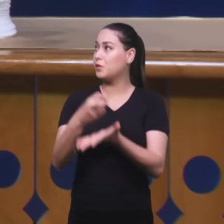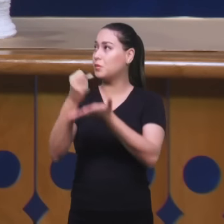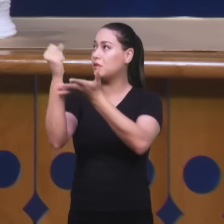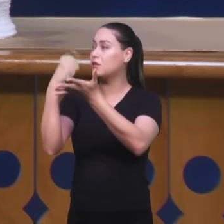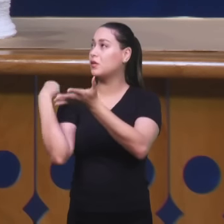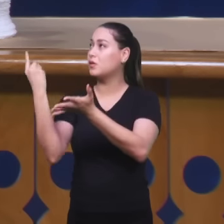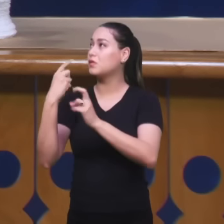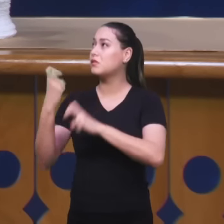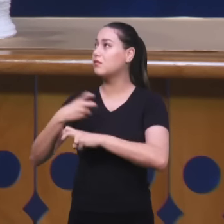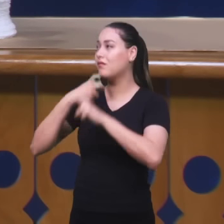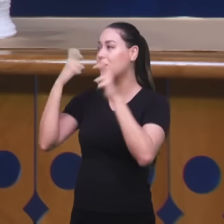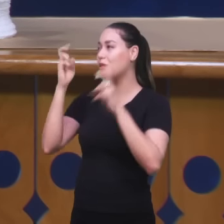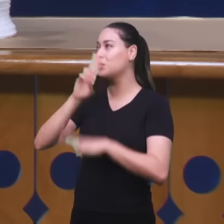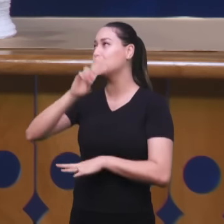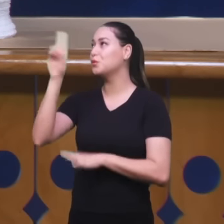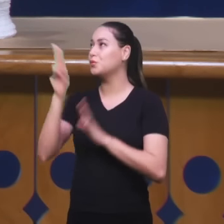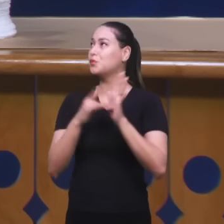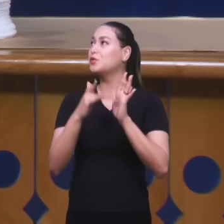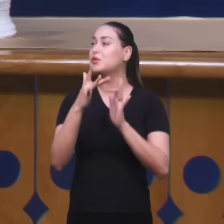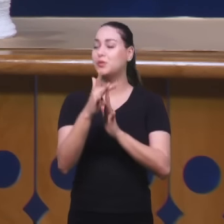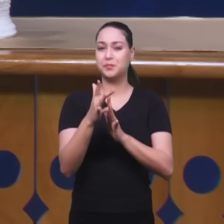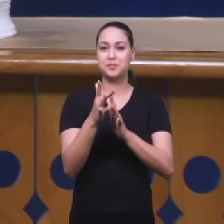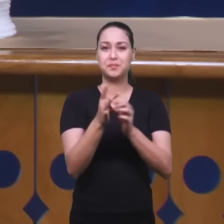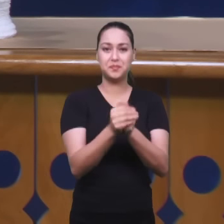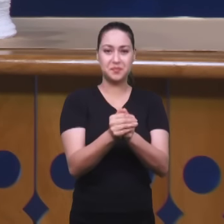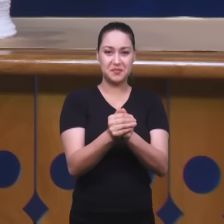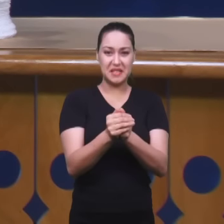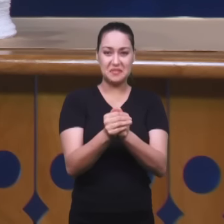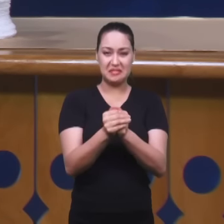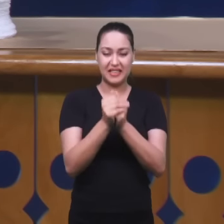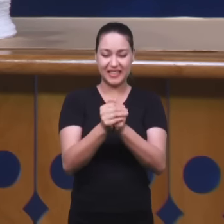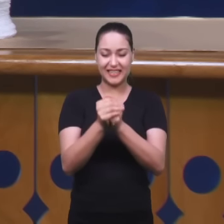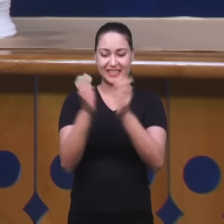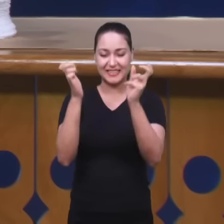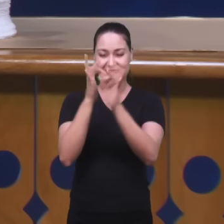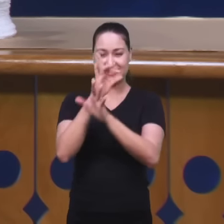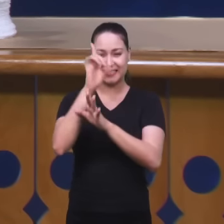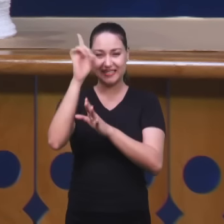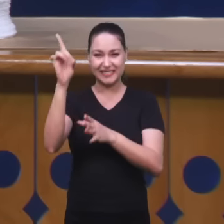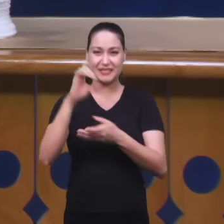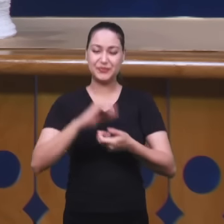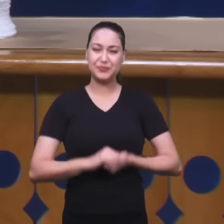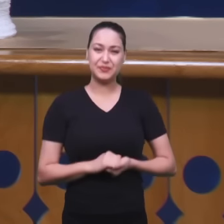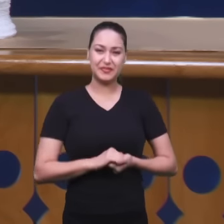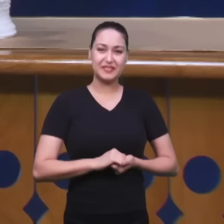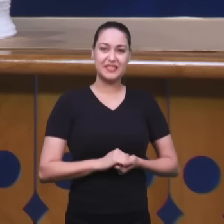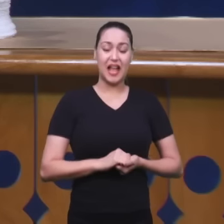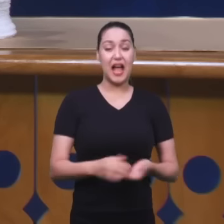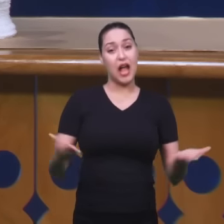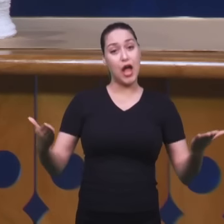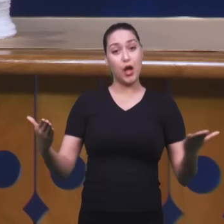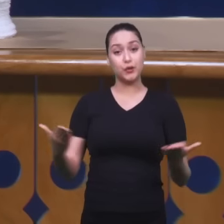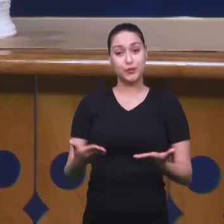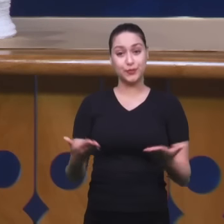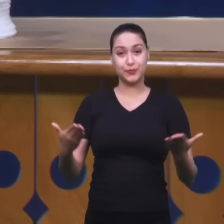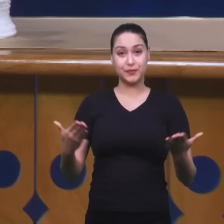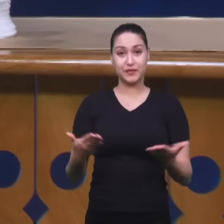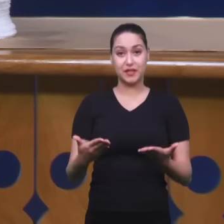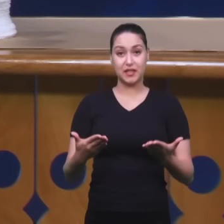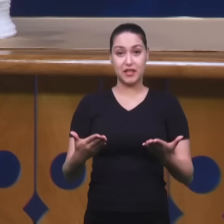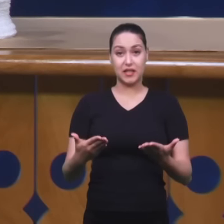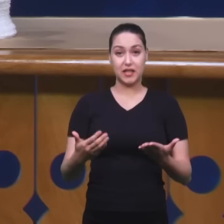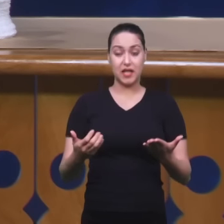Amém Graças a Deus Neste momento Nós ouviremos Algumas manifestações Do Senhor Através